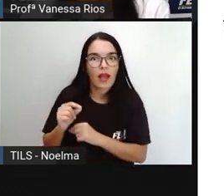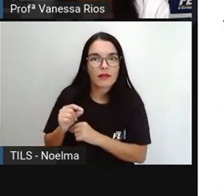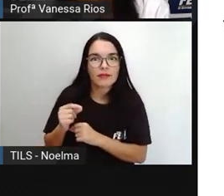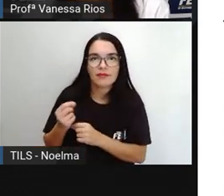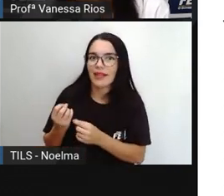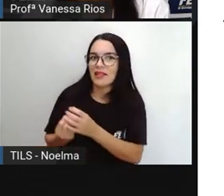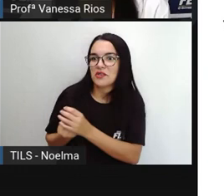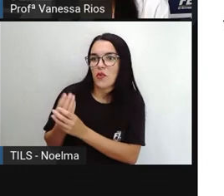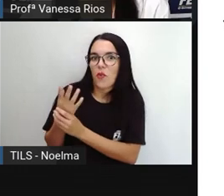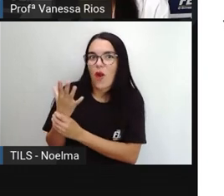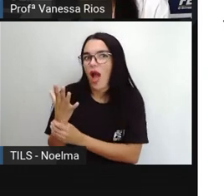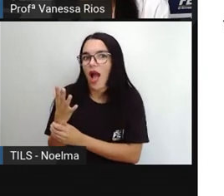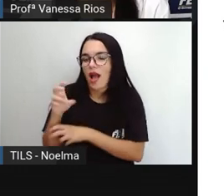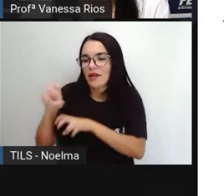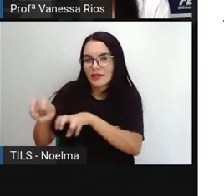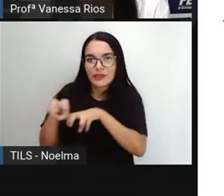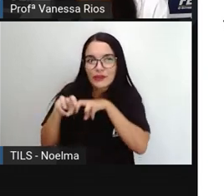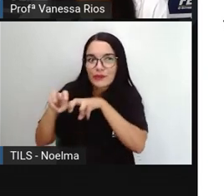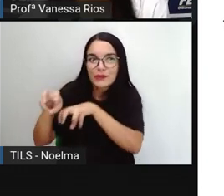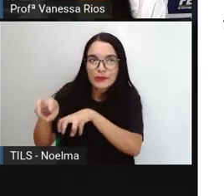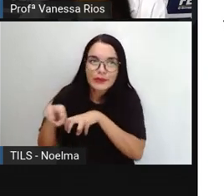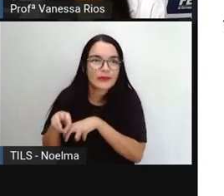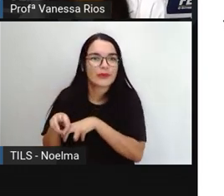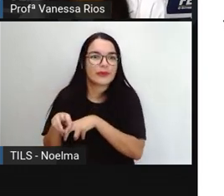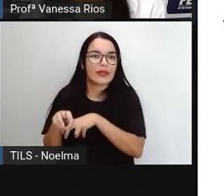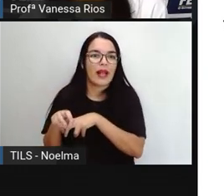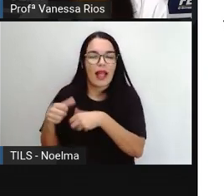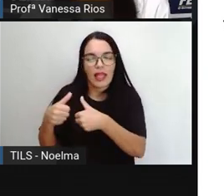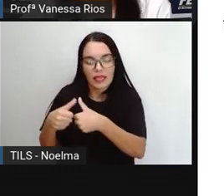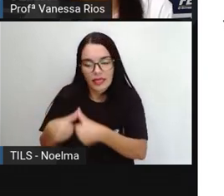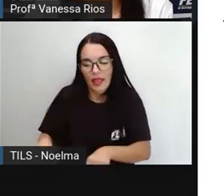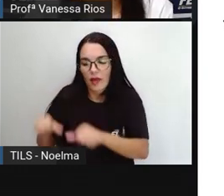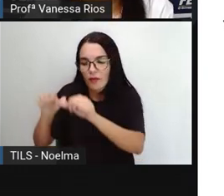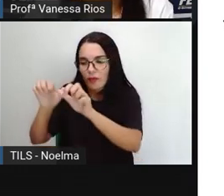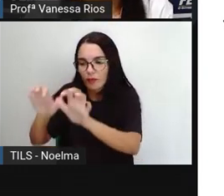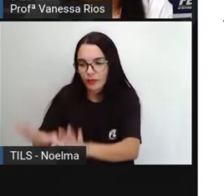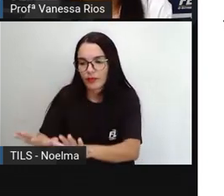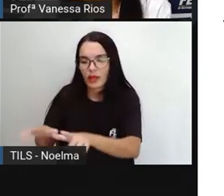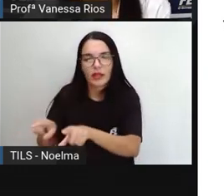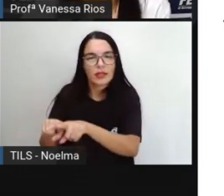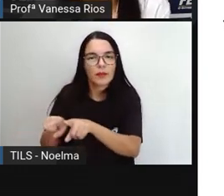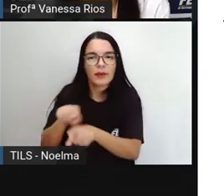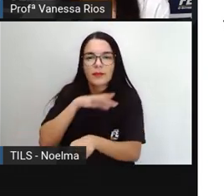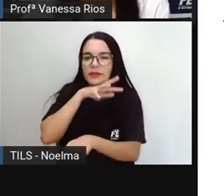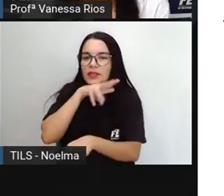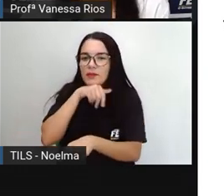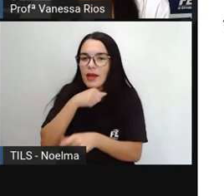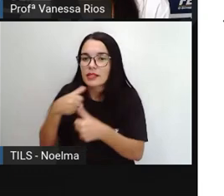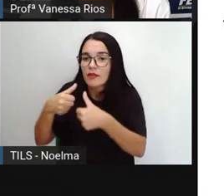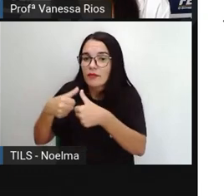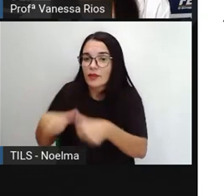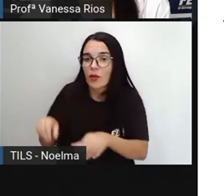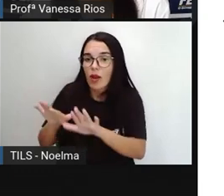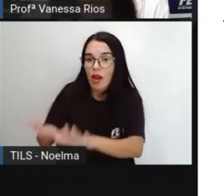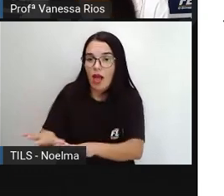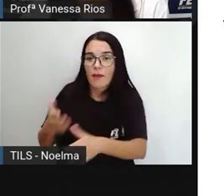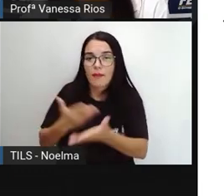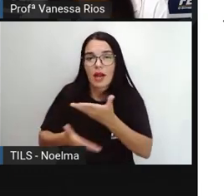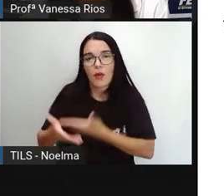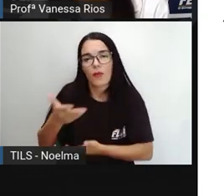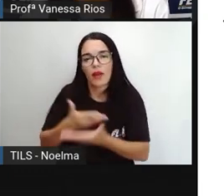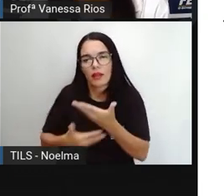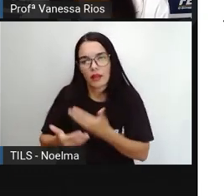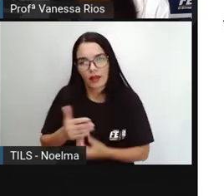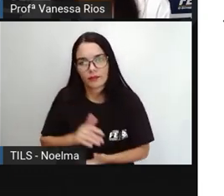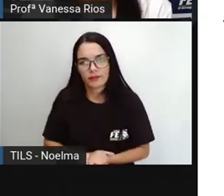da agricultura, o domínio das técnicas de agricultura e também de criação de animais, entre outras mudanças no